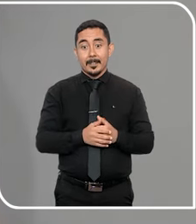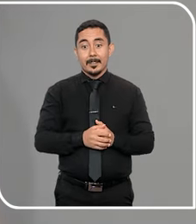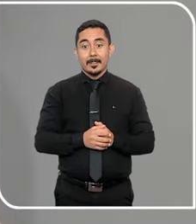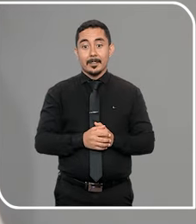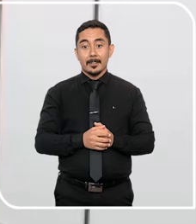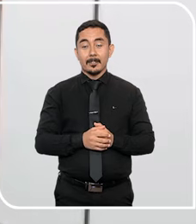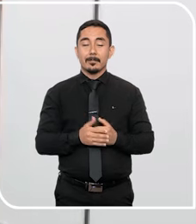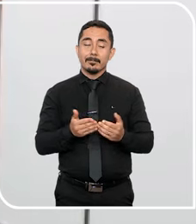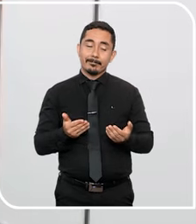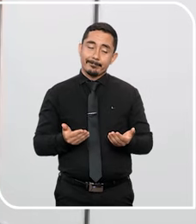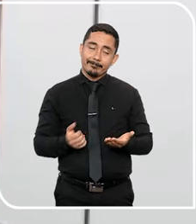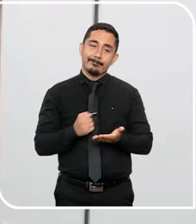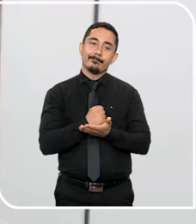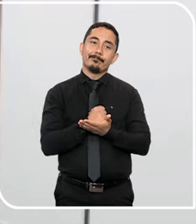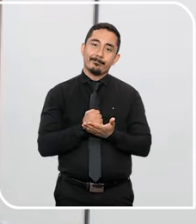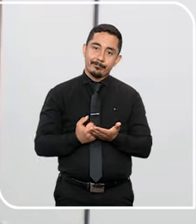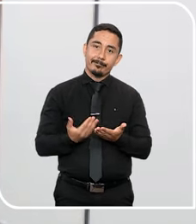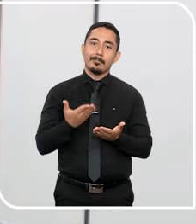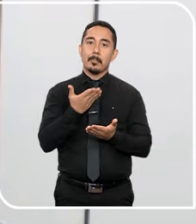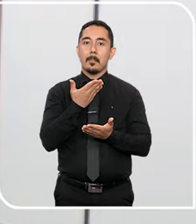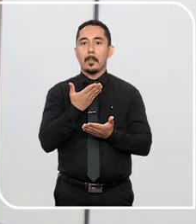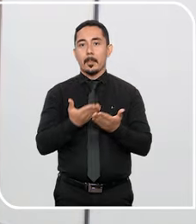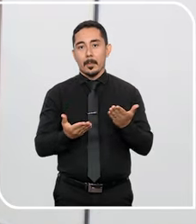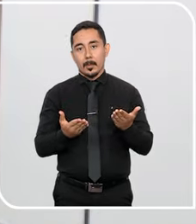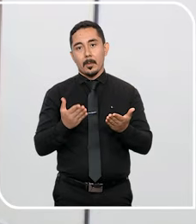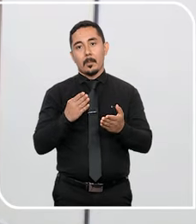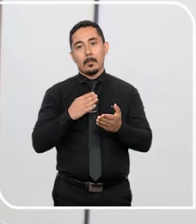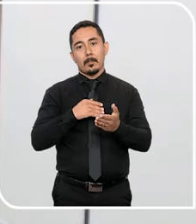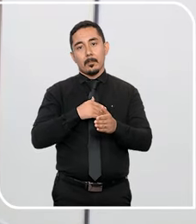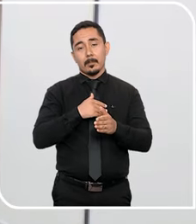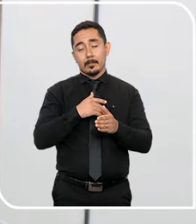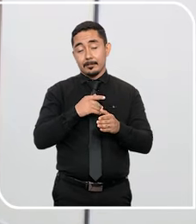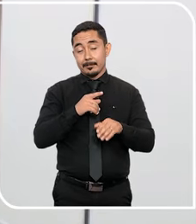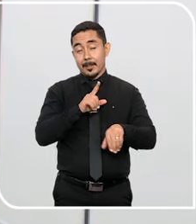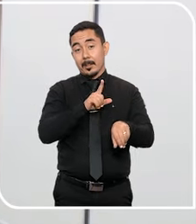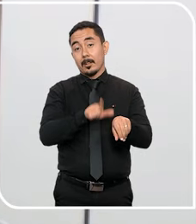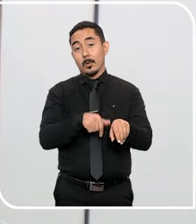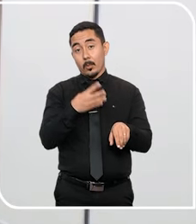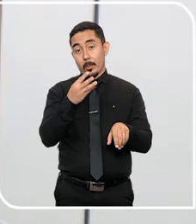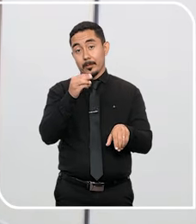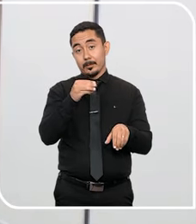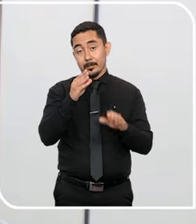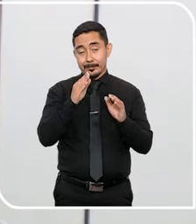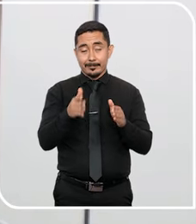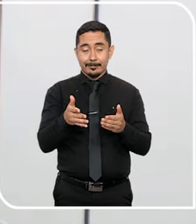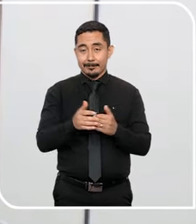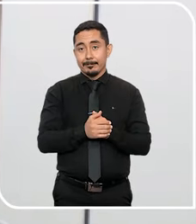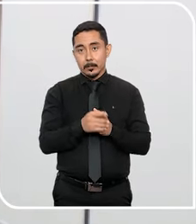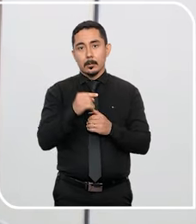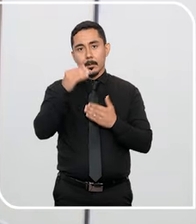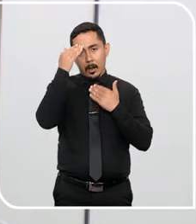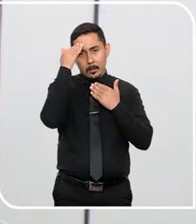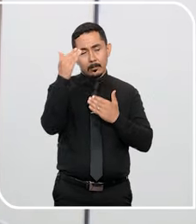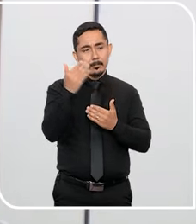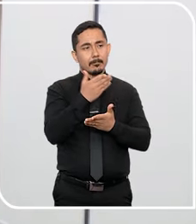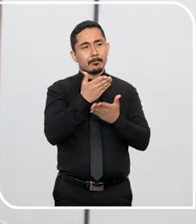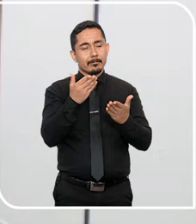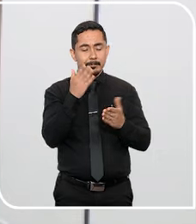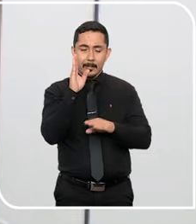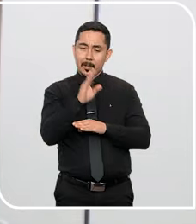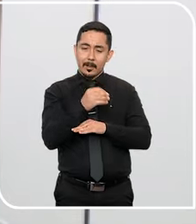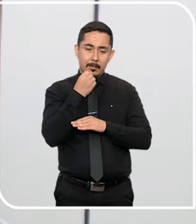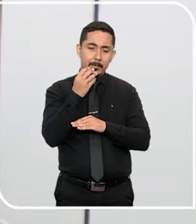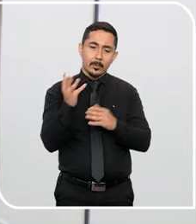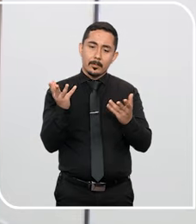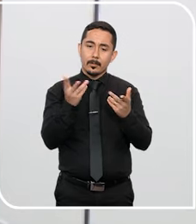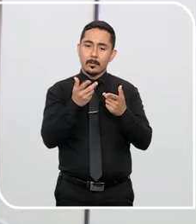né é eu ia falar isso infelizmente já passamos até 4 minutos aqui do tempo eu só queria agradecer as meninas foi uma tarde